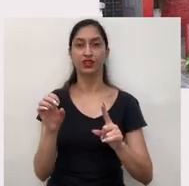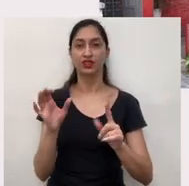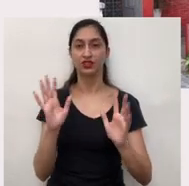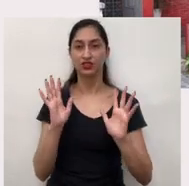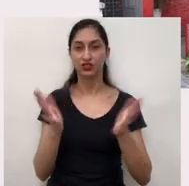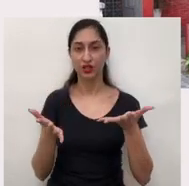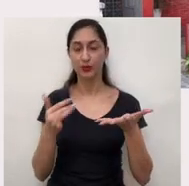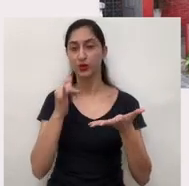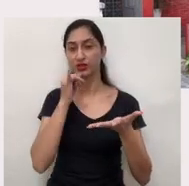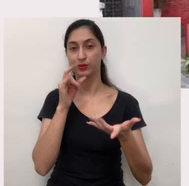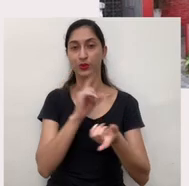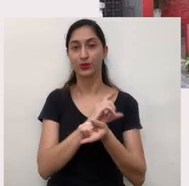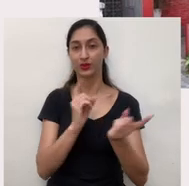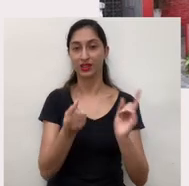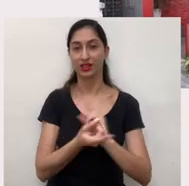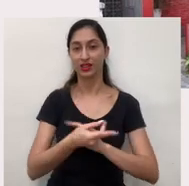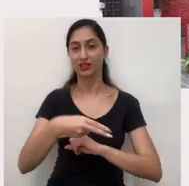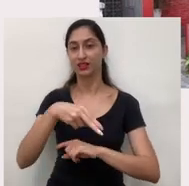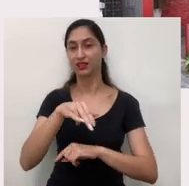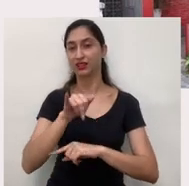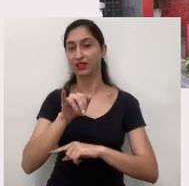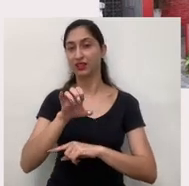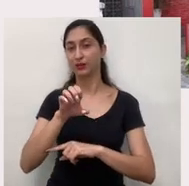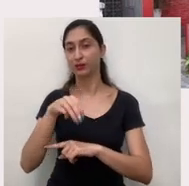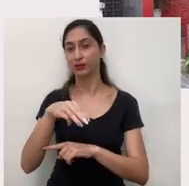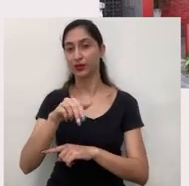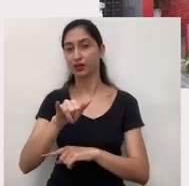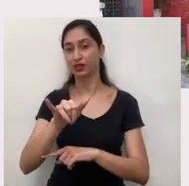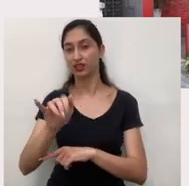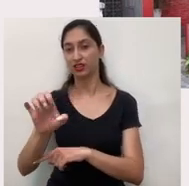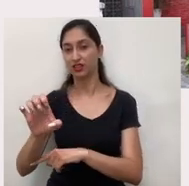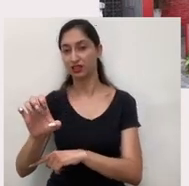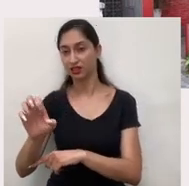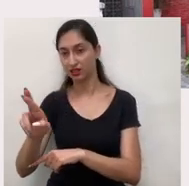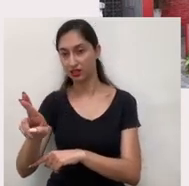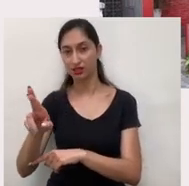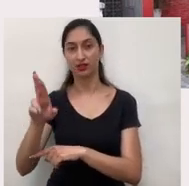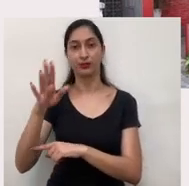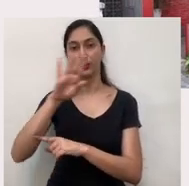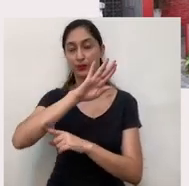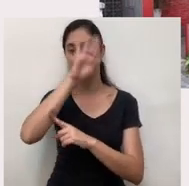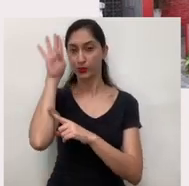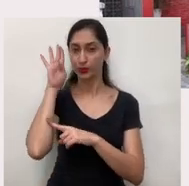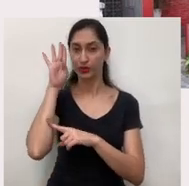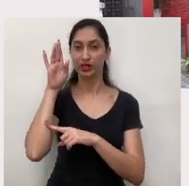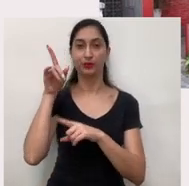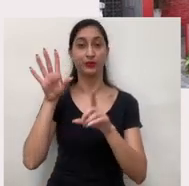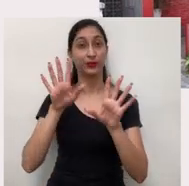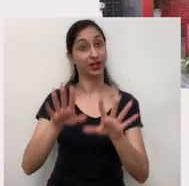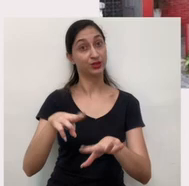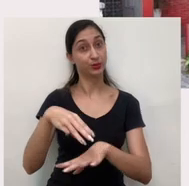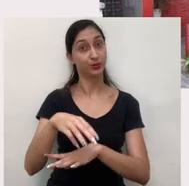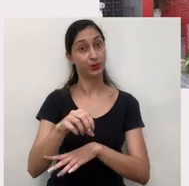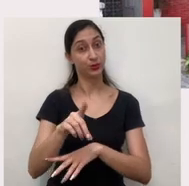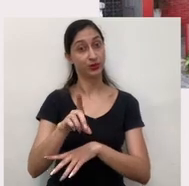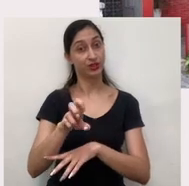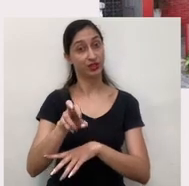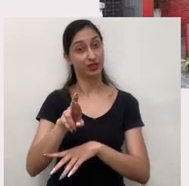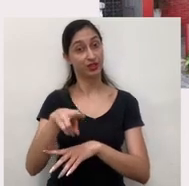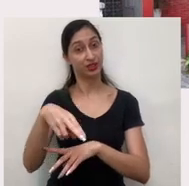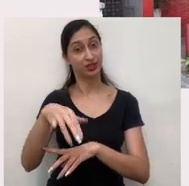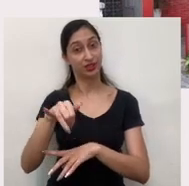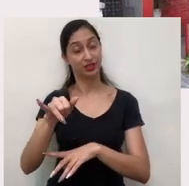na Pampulha, claro, né, de um modernismo brasileiro, que também traz enfim,